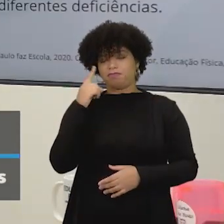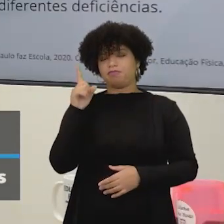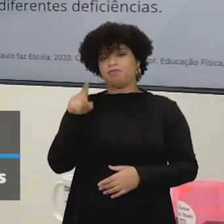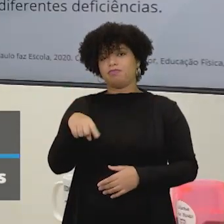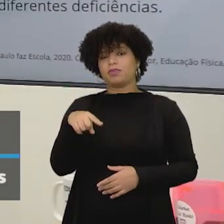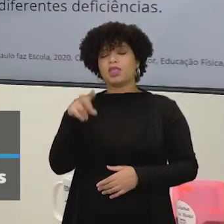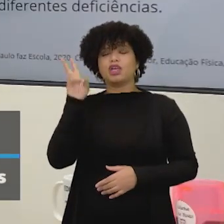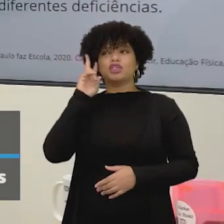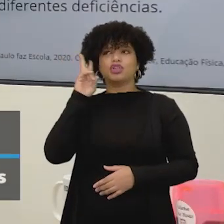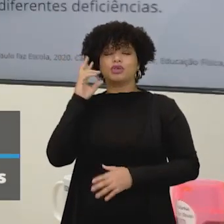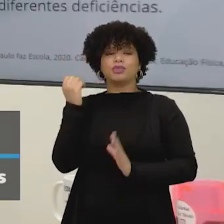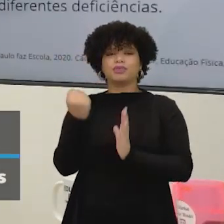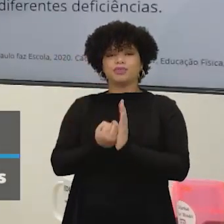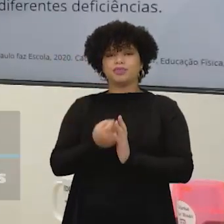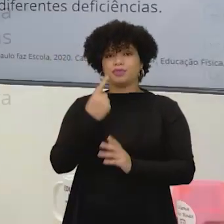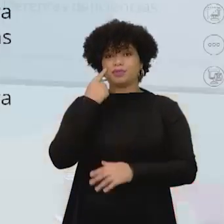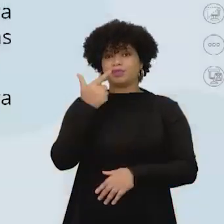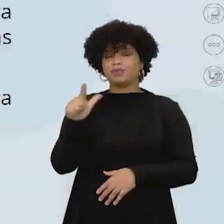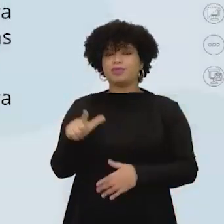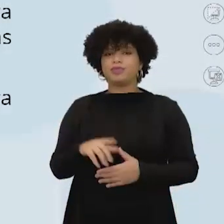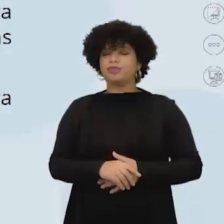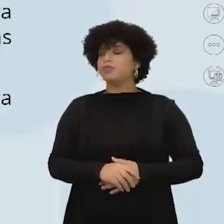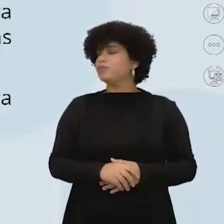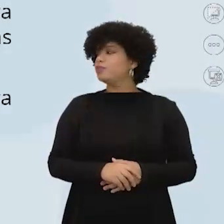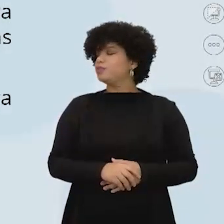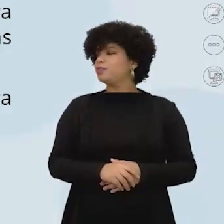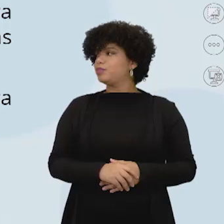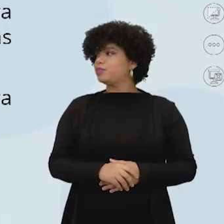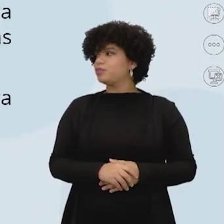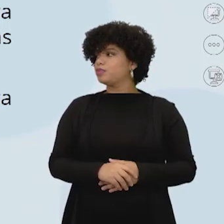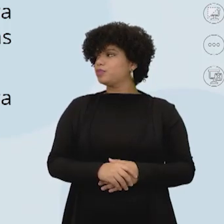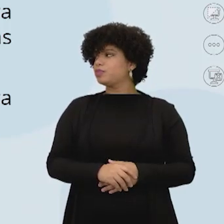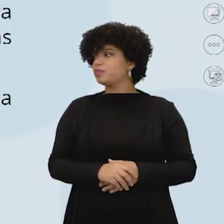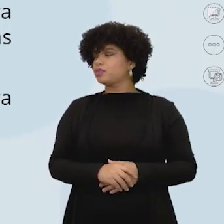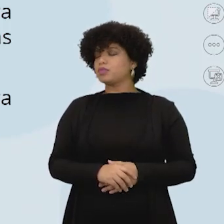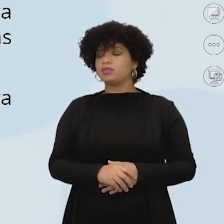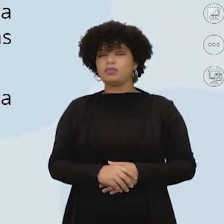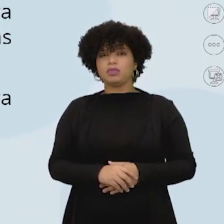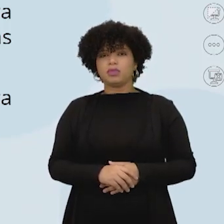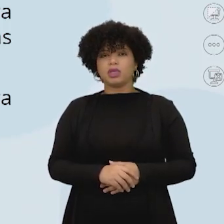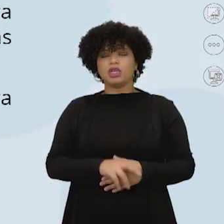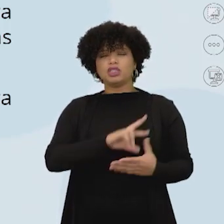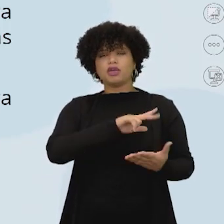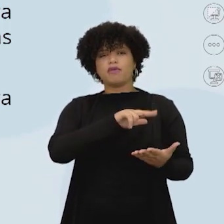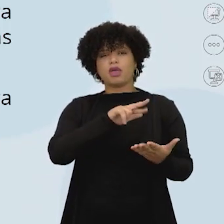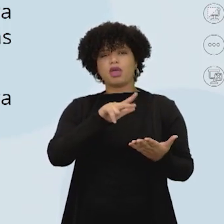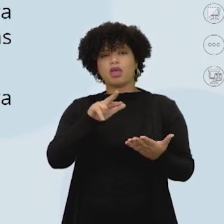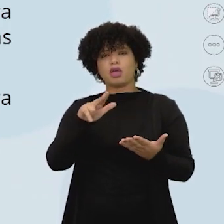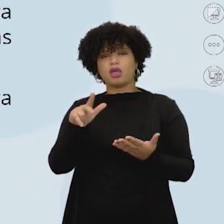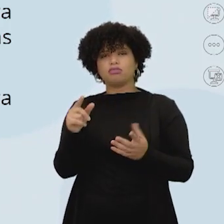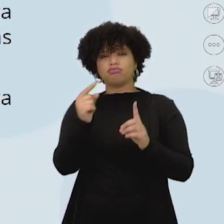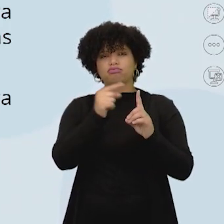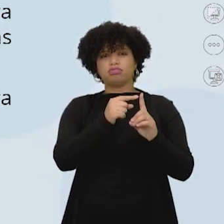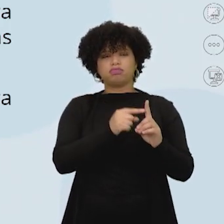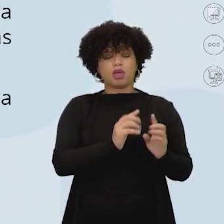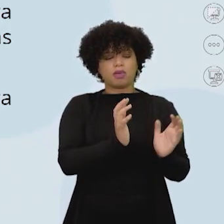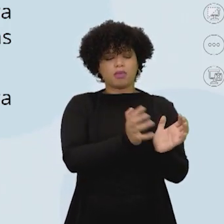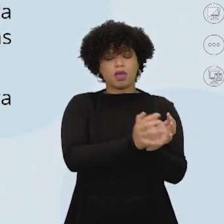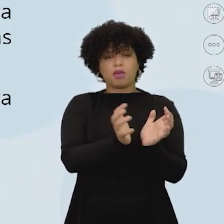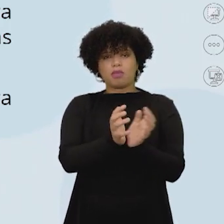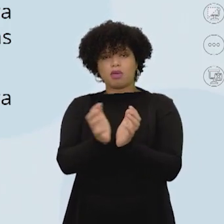esporte paralímpico. Outro item, acompanhem comigo. Hoje temos diversas modalidades paralímpicas e